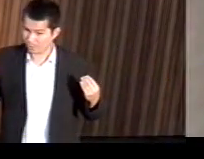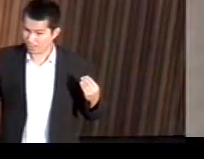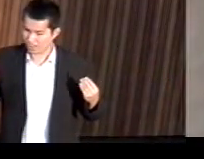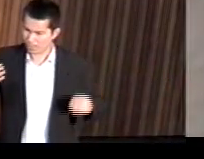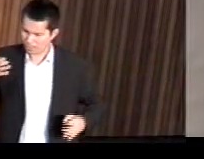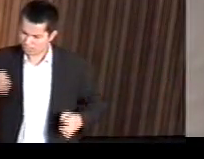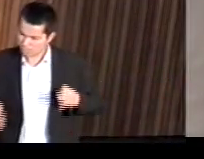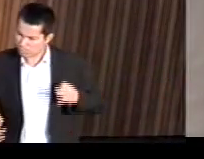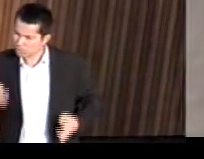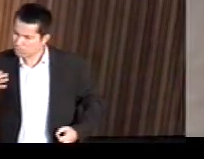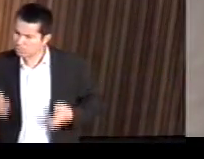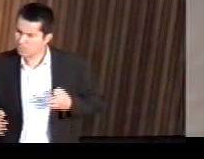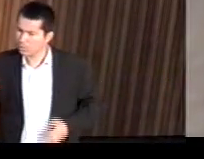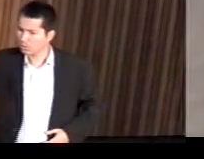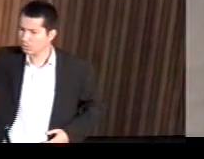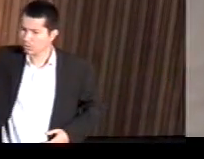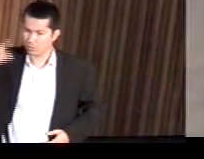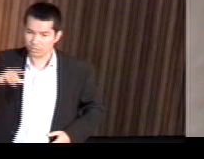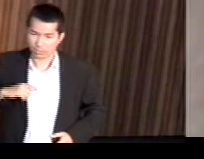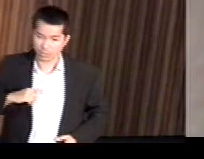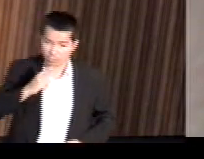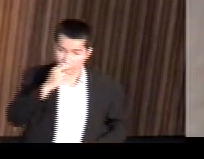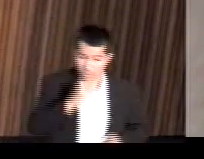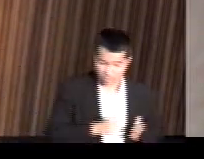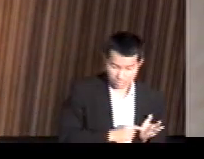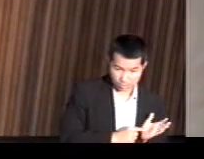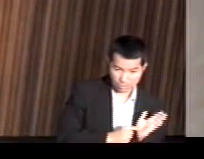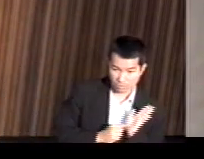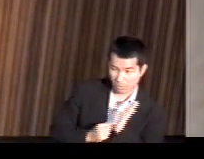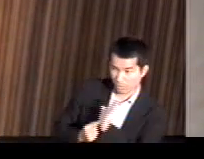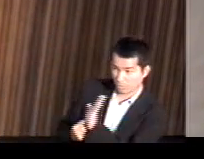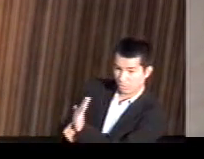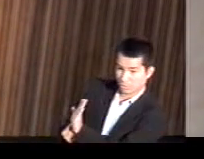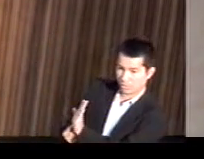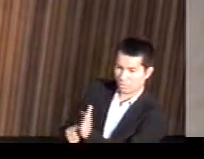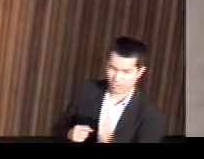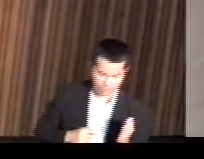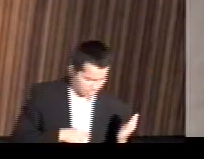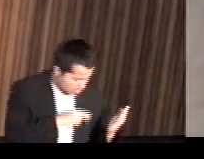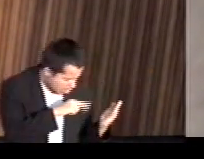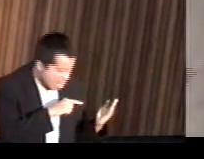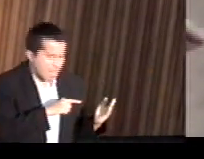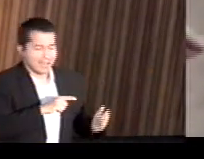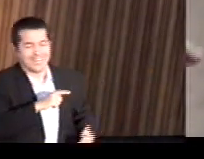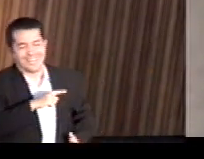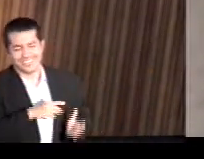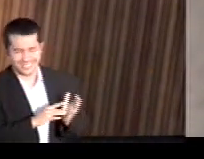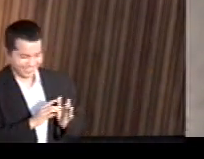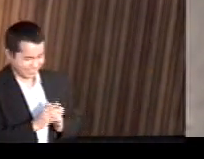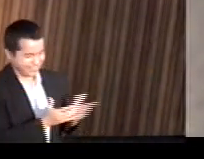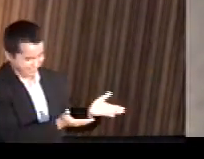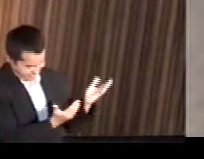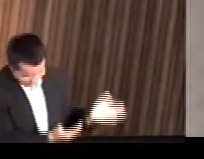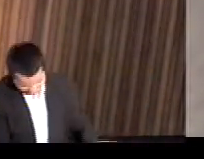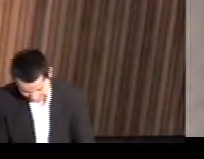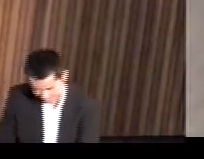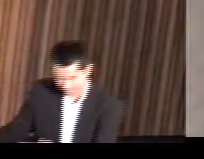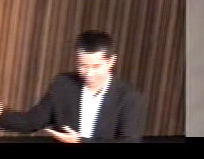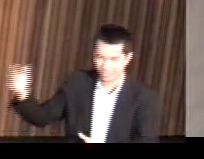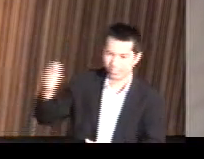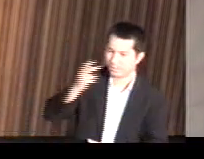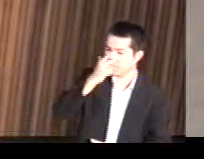tribunal, é quando o nosso nome está escrito num outro livro, que não é o livro dos nossos